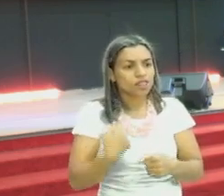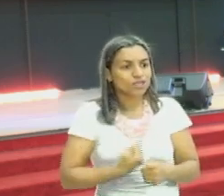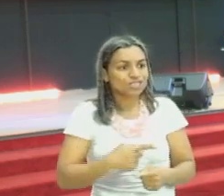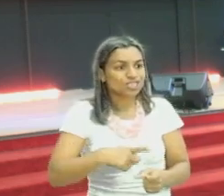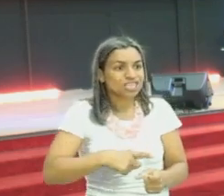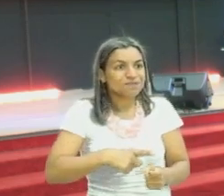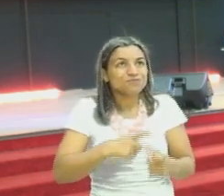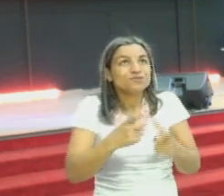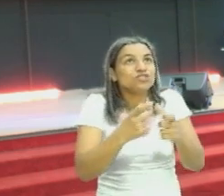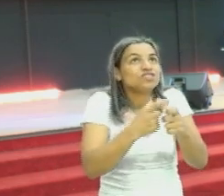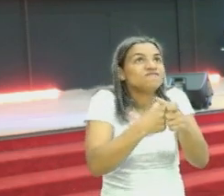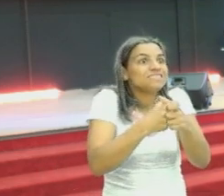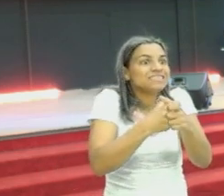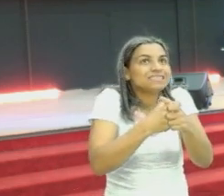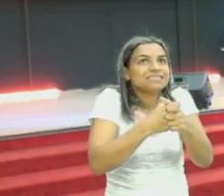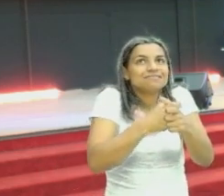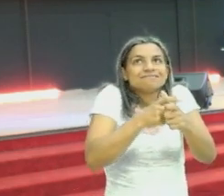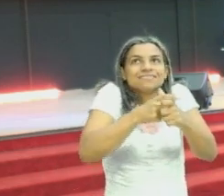uma dívida